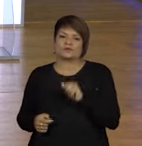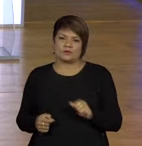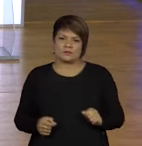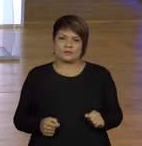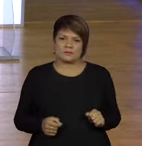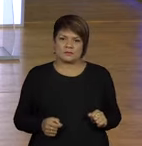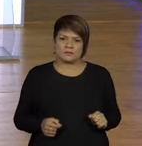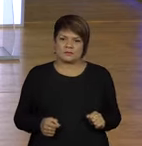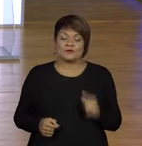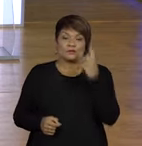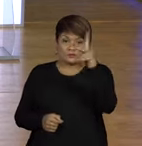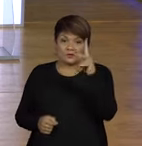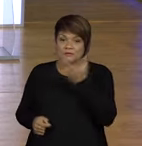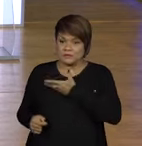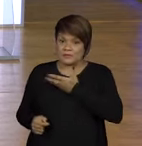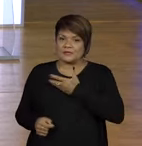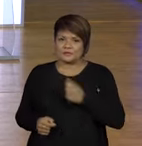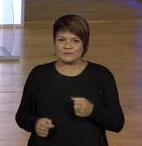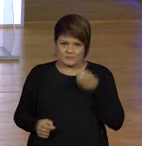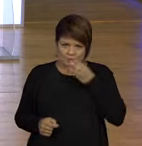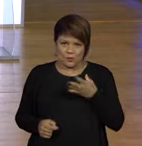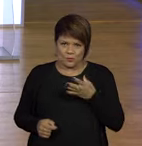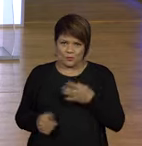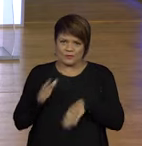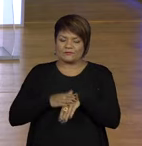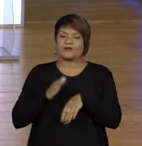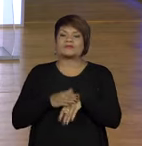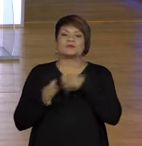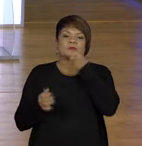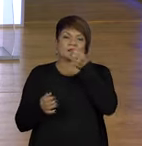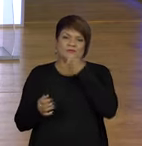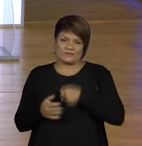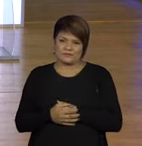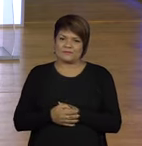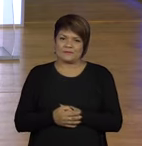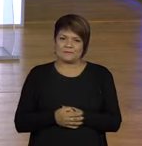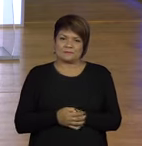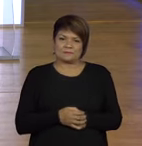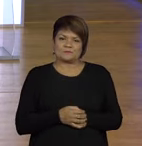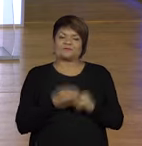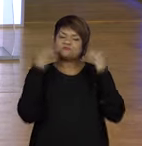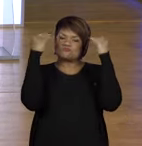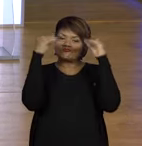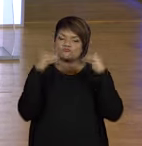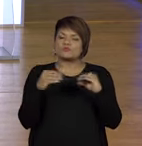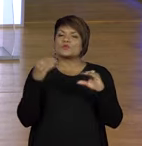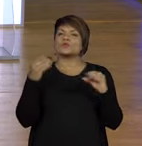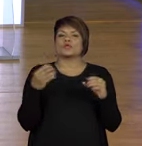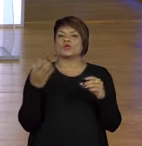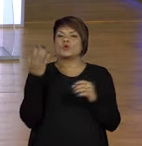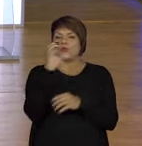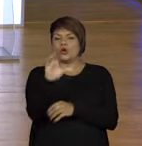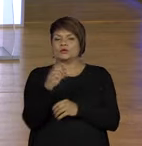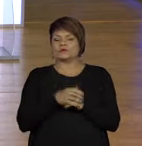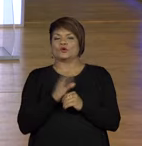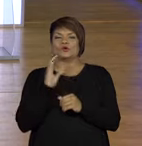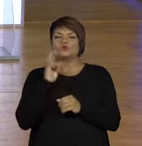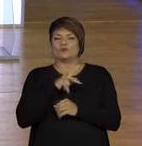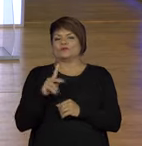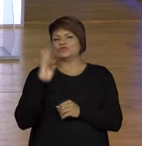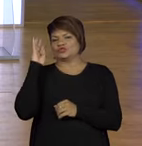entrevista com seus colegas, tá bom? Combina aí, monta uma entrevista e compartilha nas redes sociais com o professor